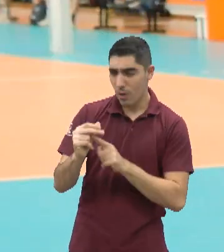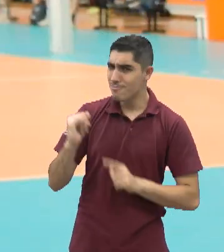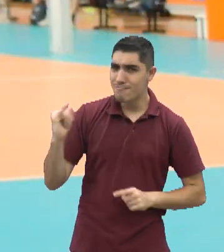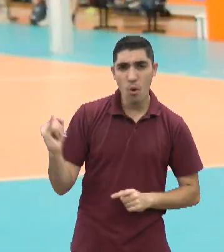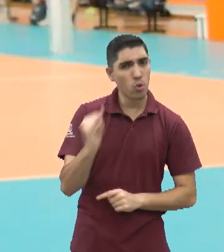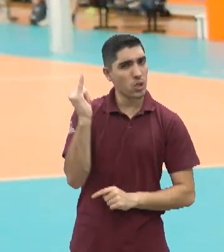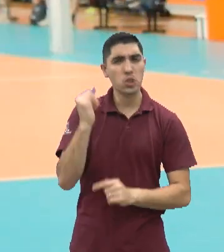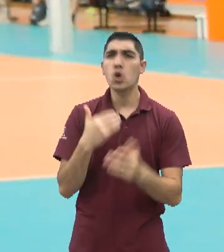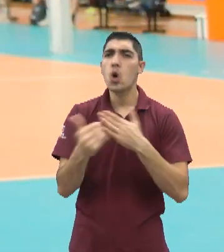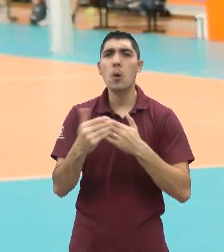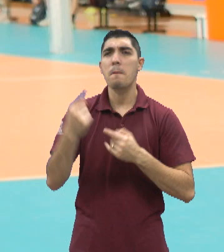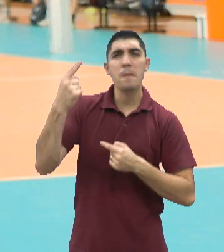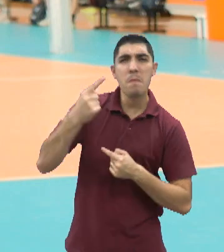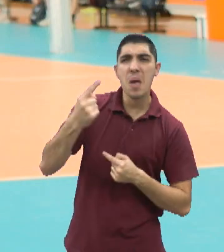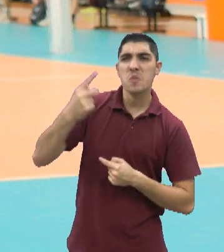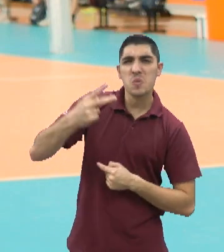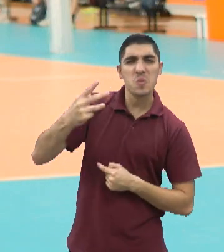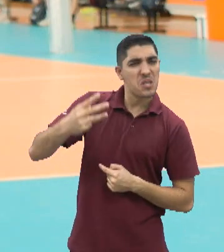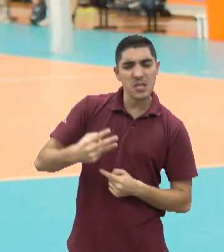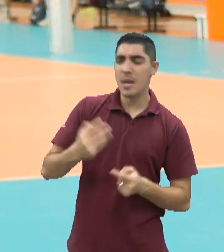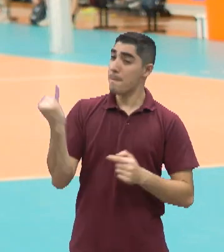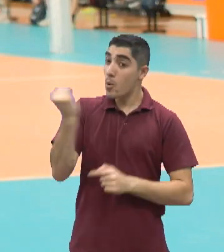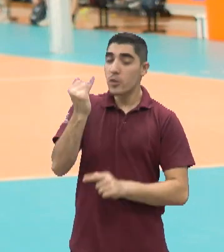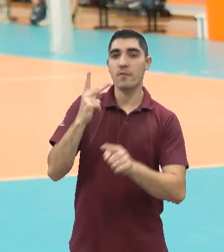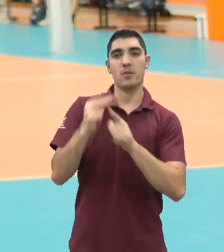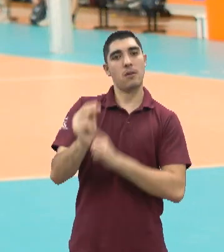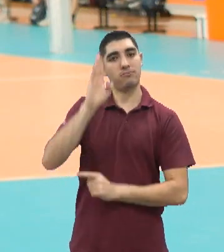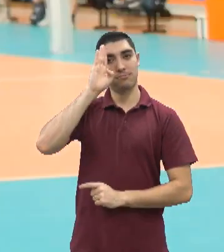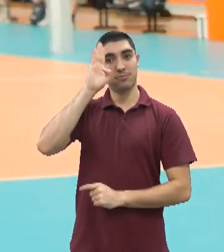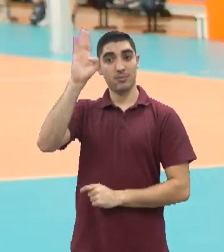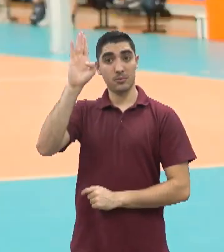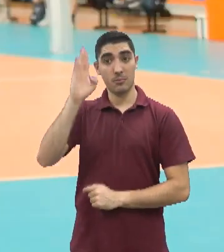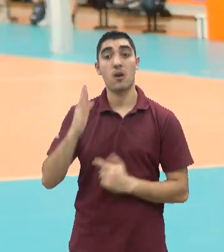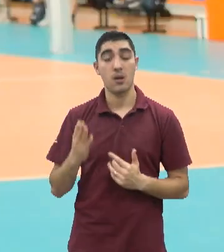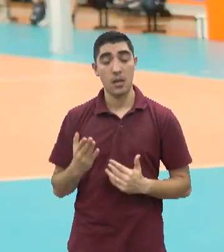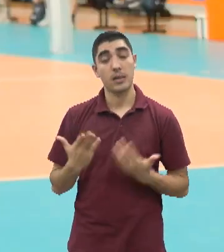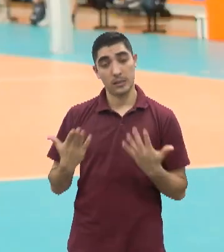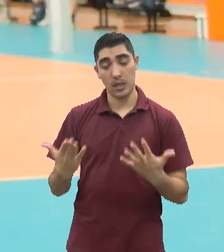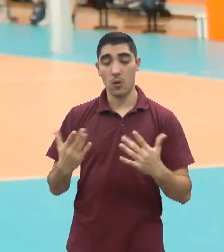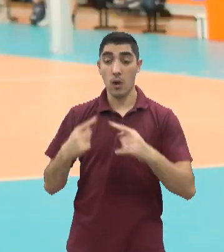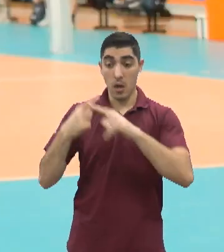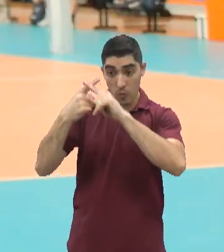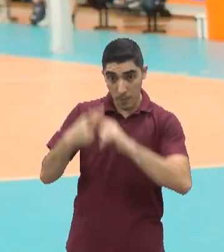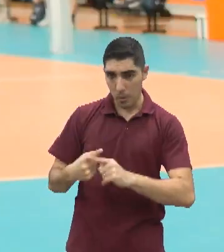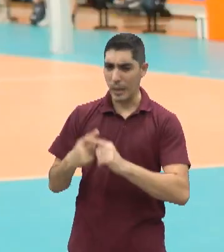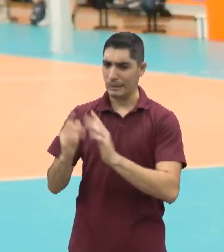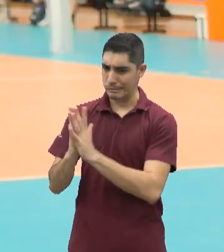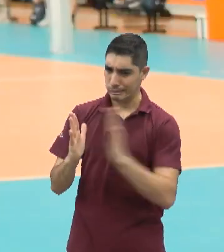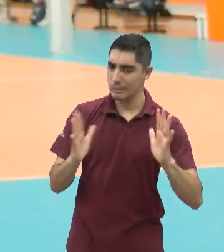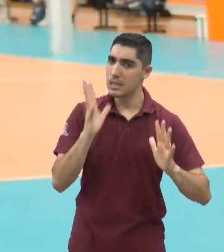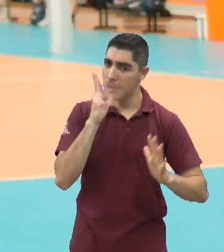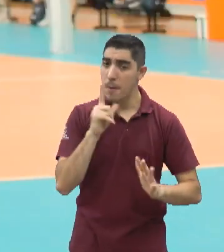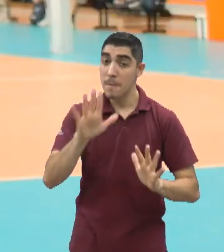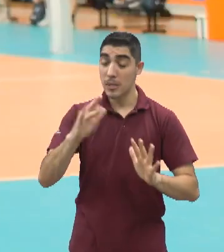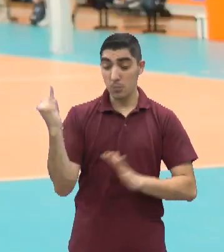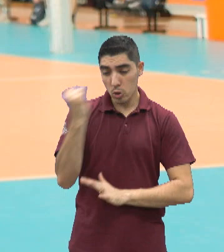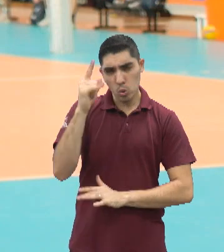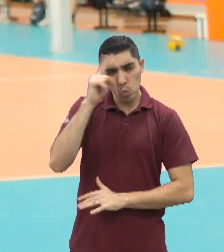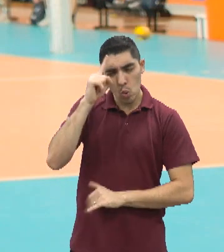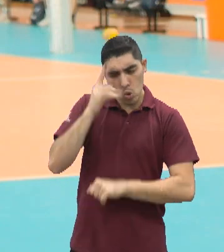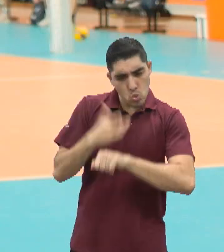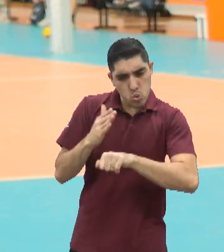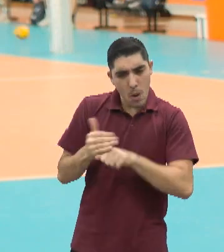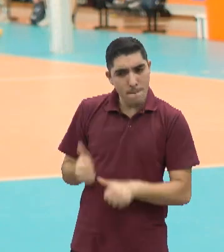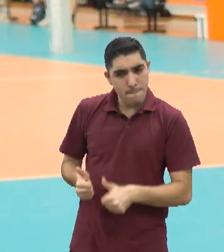último. A gente sempre busca a vitória. A gente entende que o Superliga é um campeonato muito longo, então é importante isso. A gente está bem no dia a dia, que no jogo as coisas